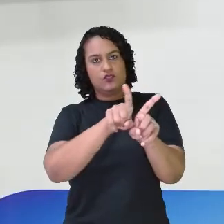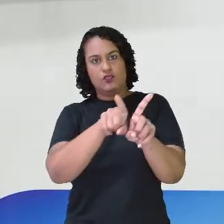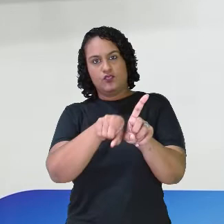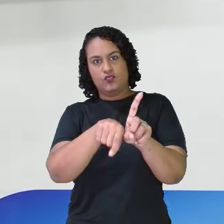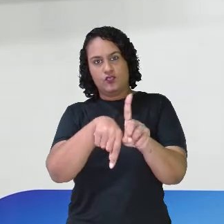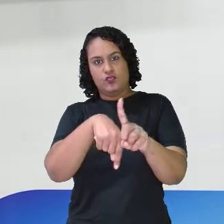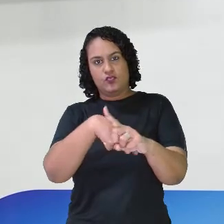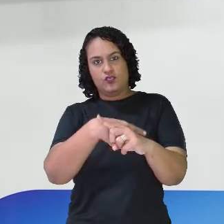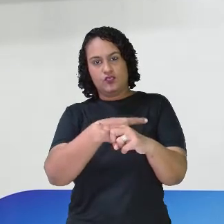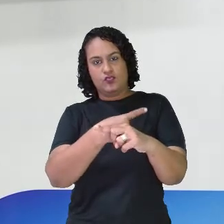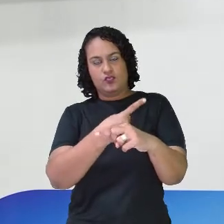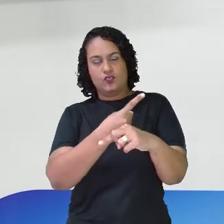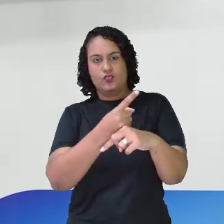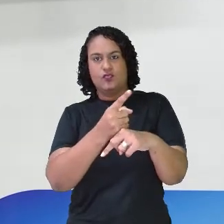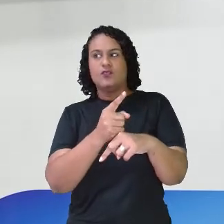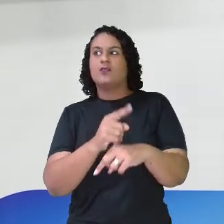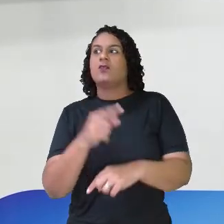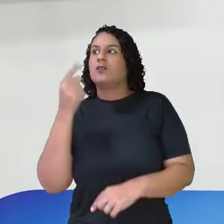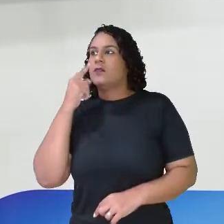Opa!